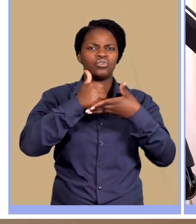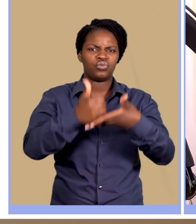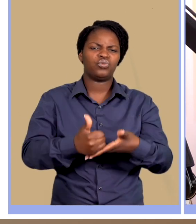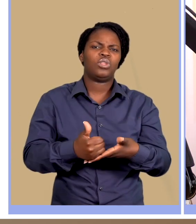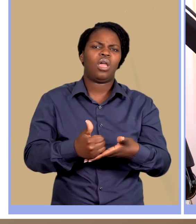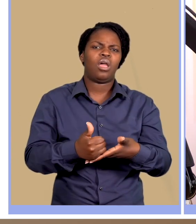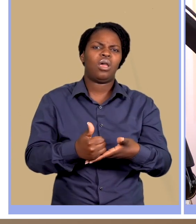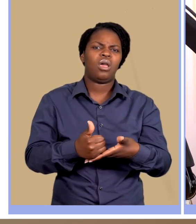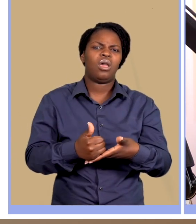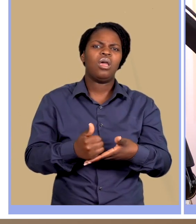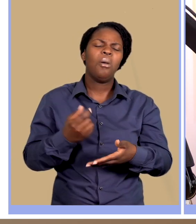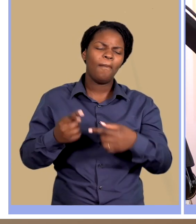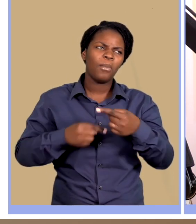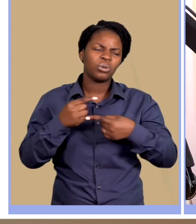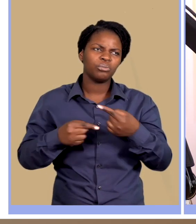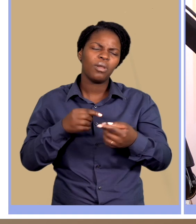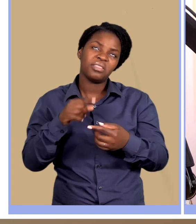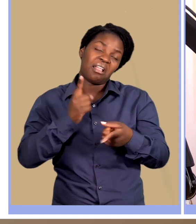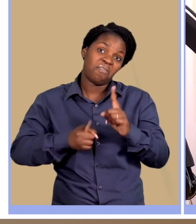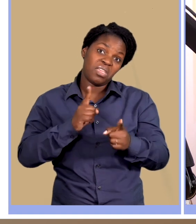orientação, um projeto